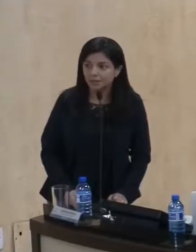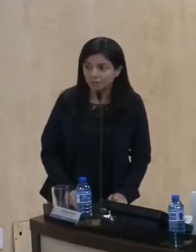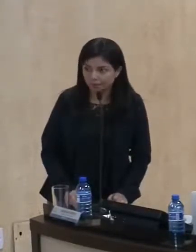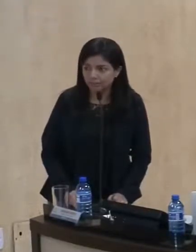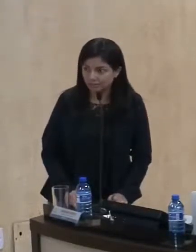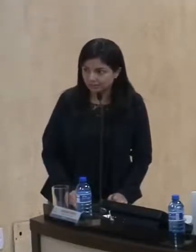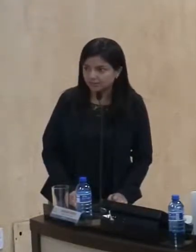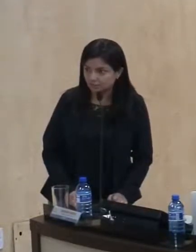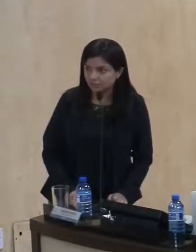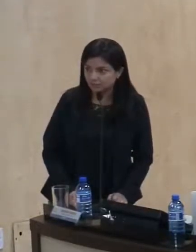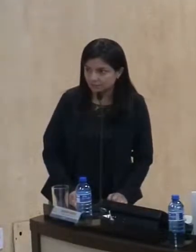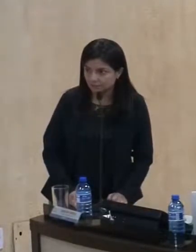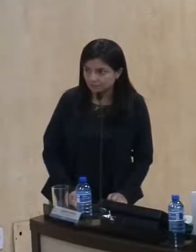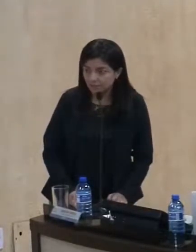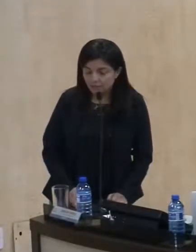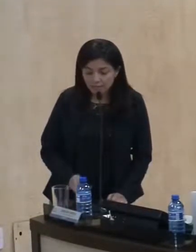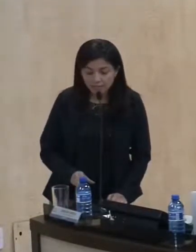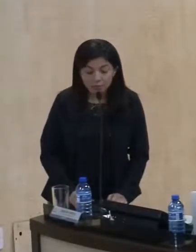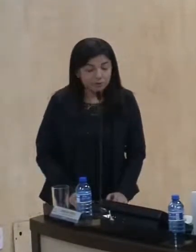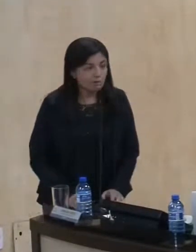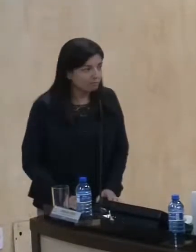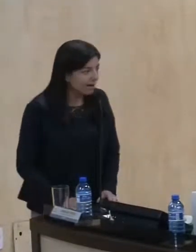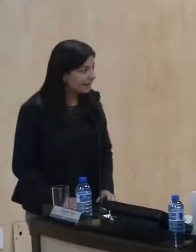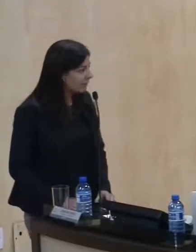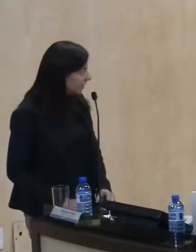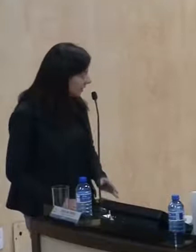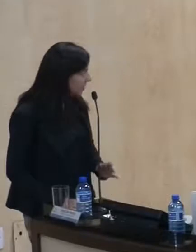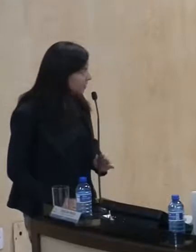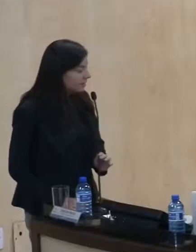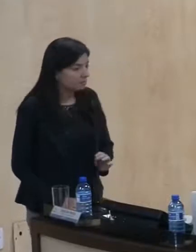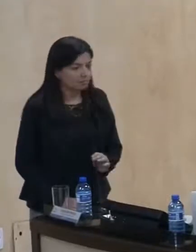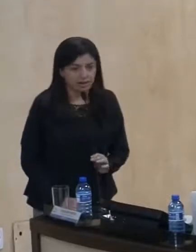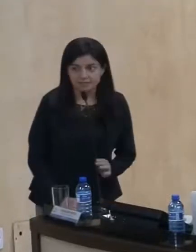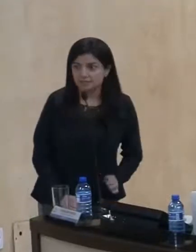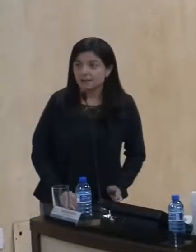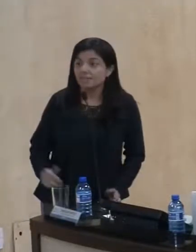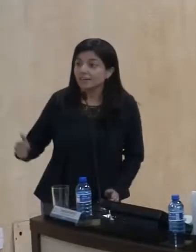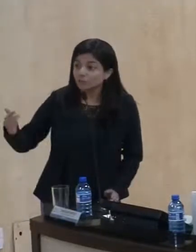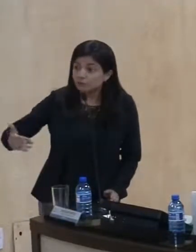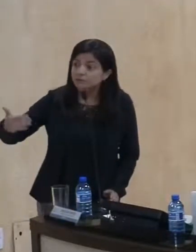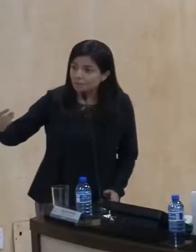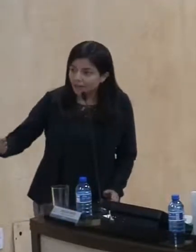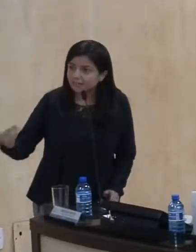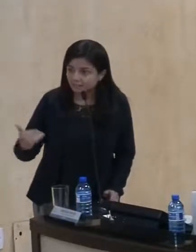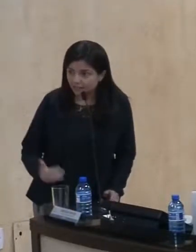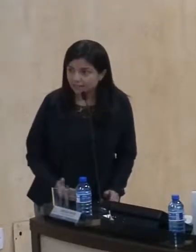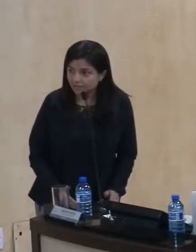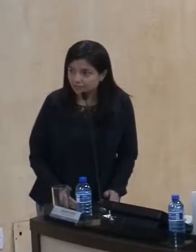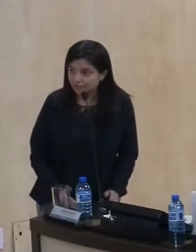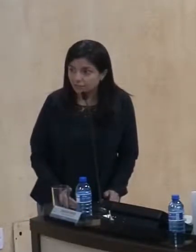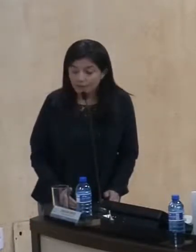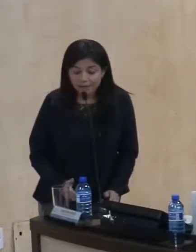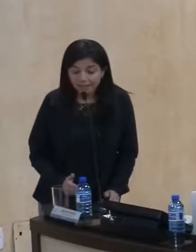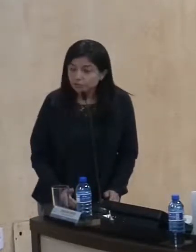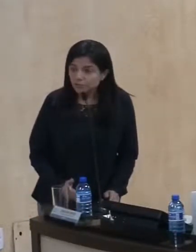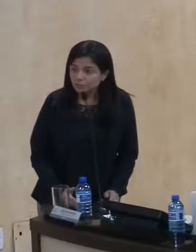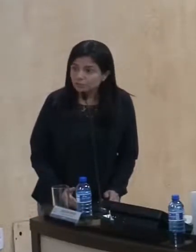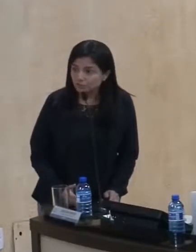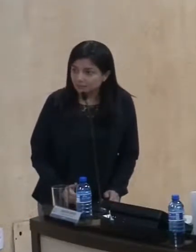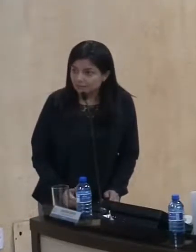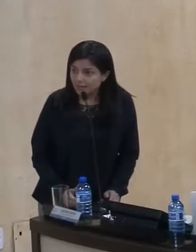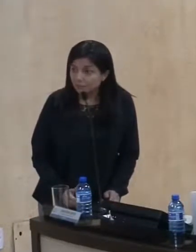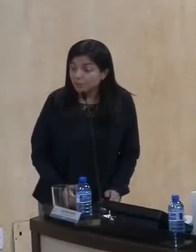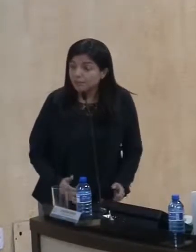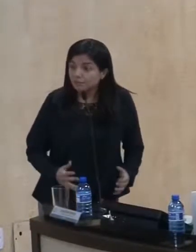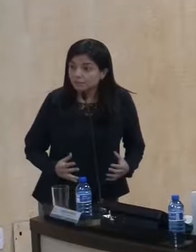está claro por parte da Secretaria da Educação. E quando eu falo aqui com relação a vereadores da base que se levantam, é justamente